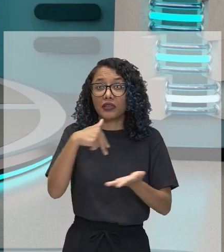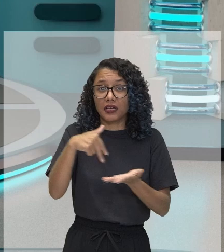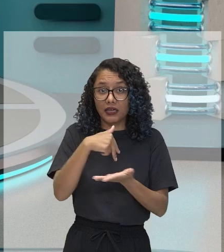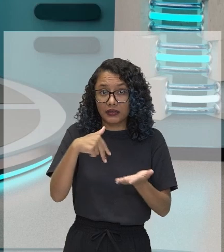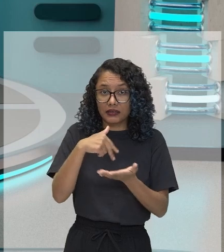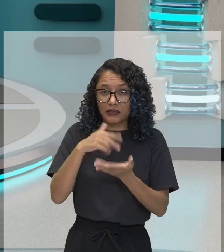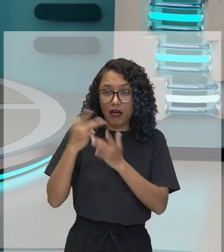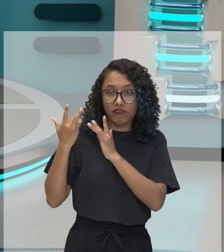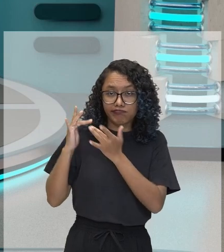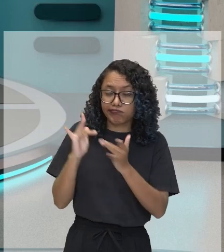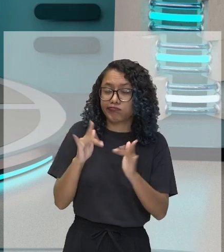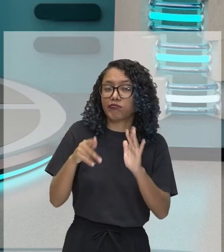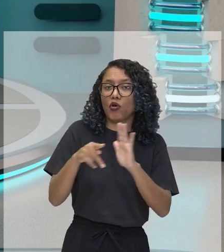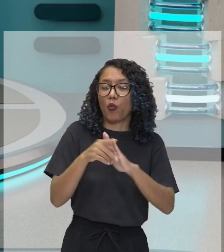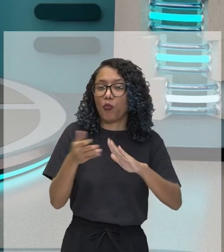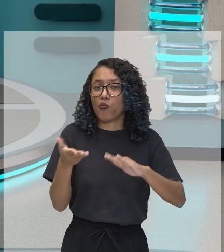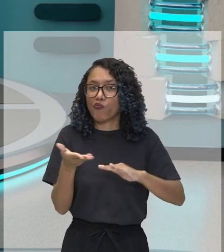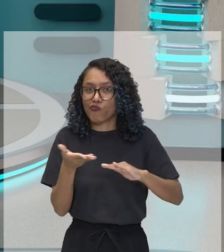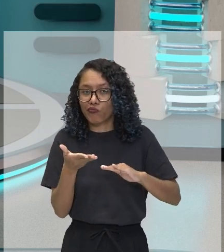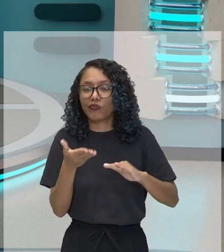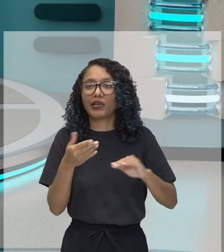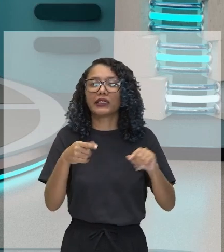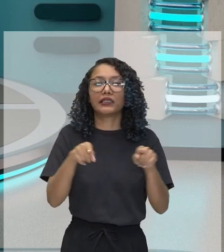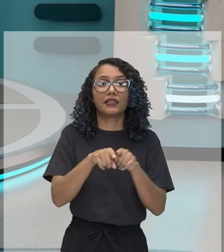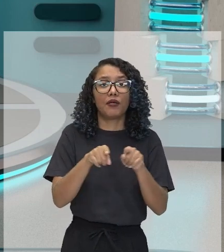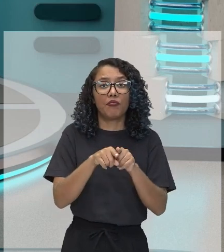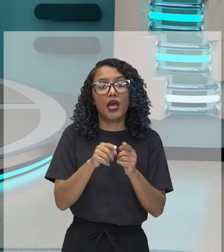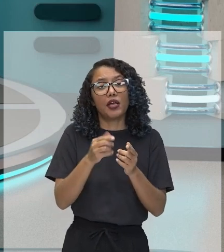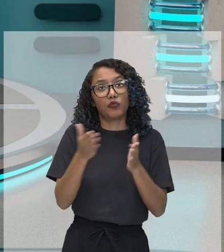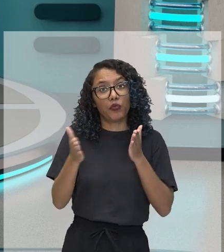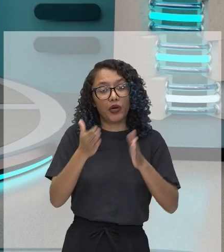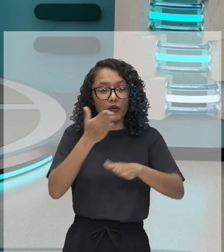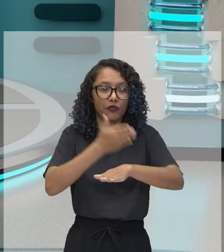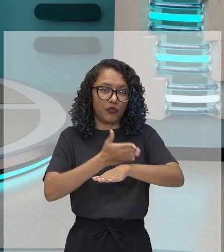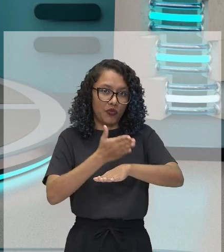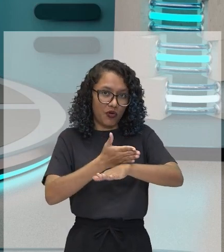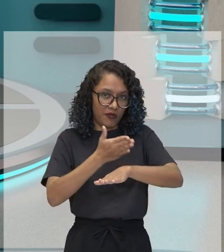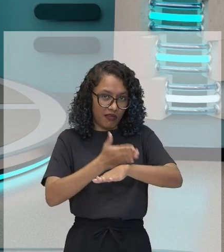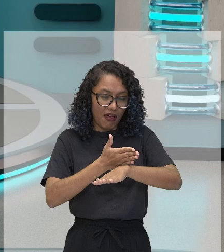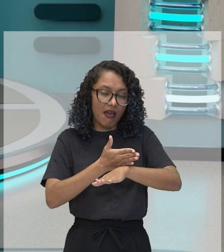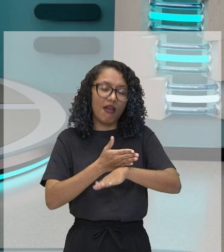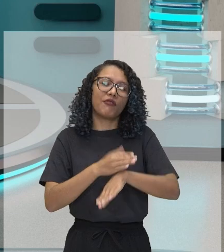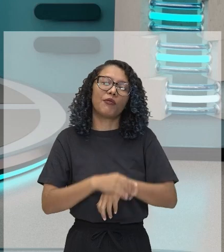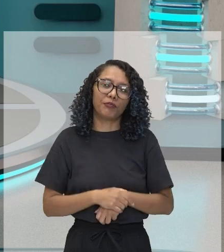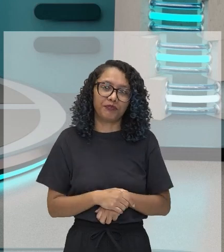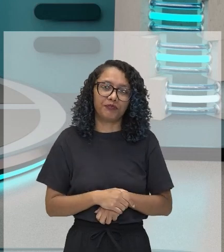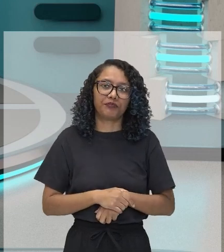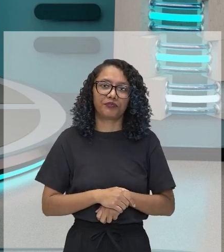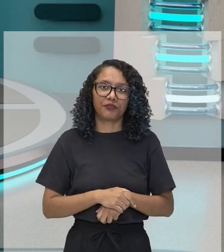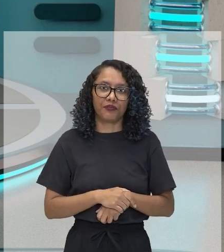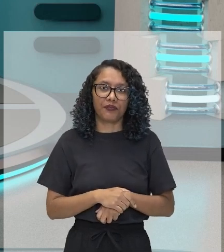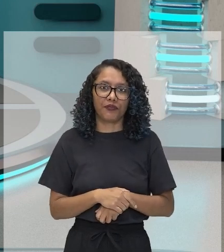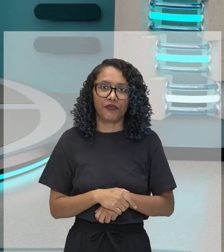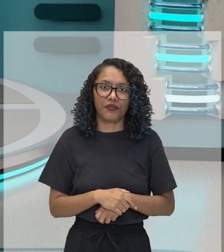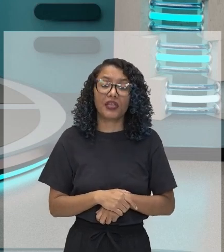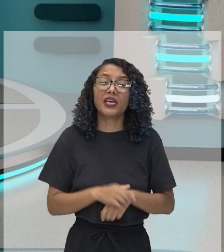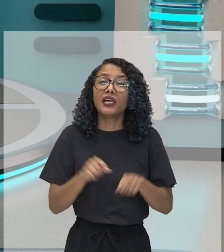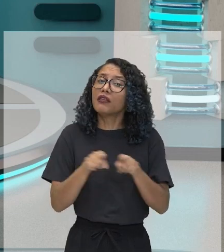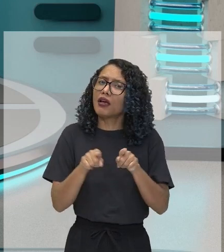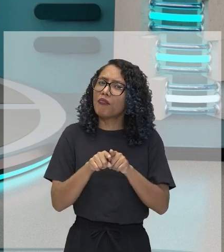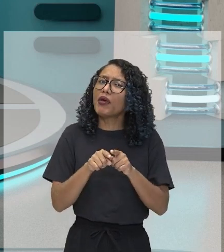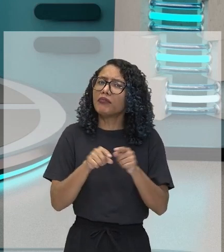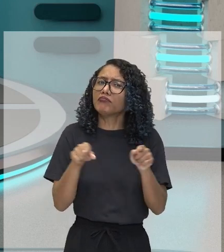e também danças modernas. E também a dança é folclórica,